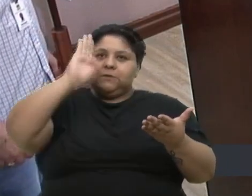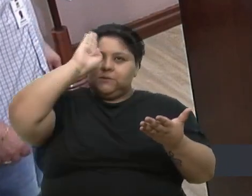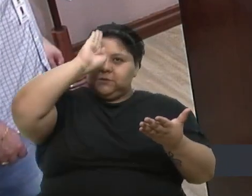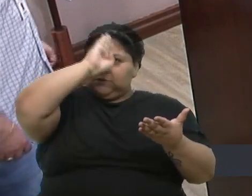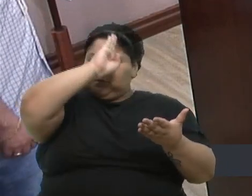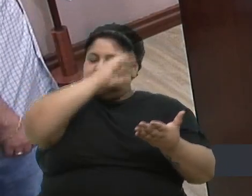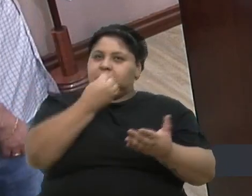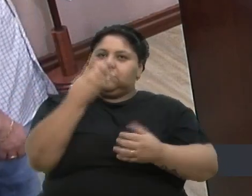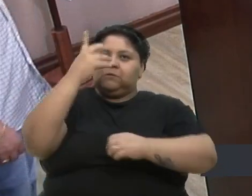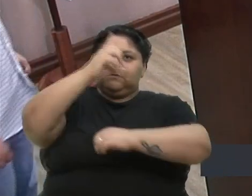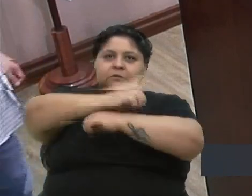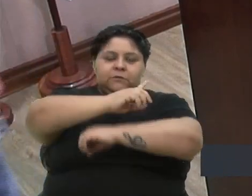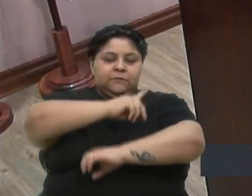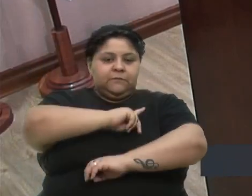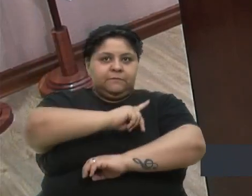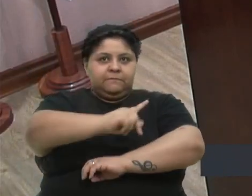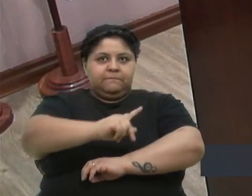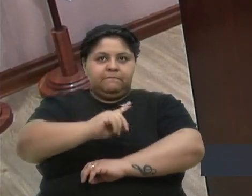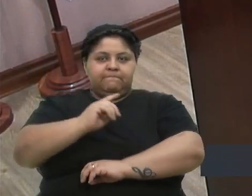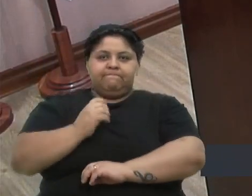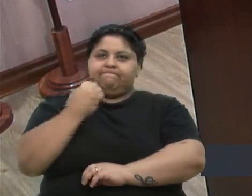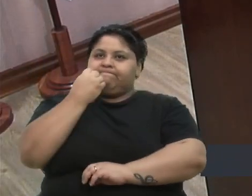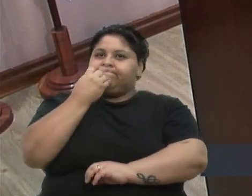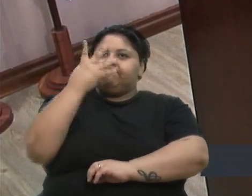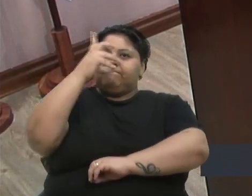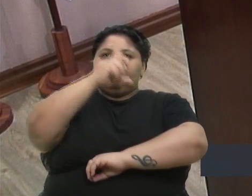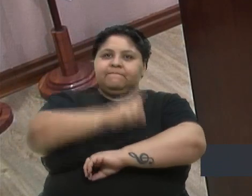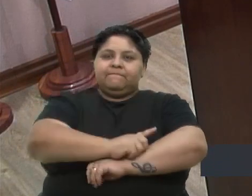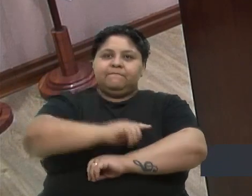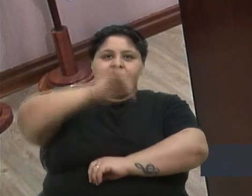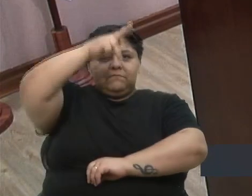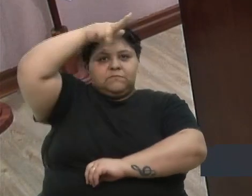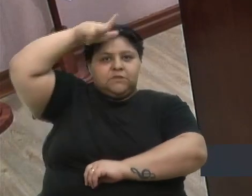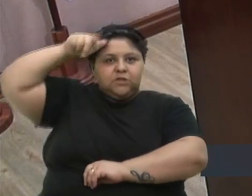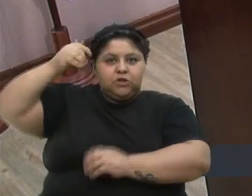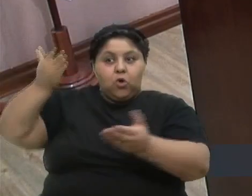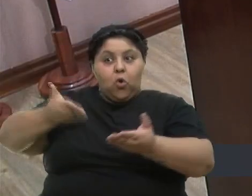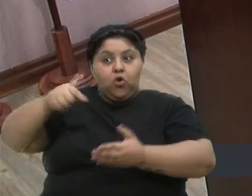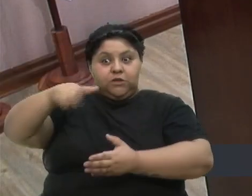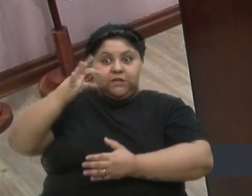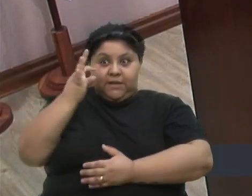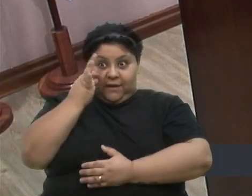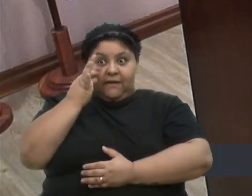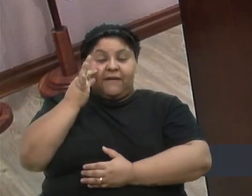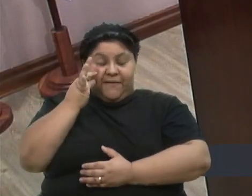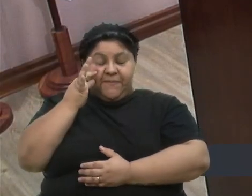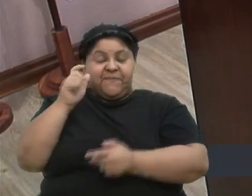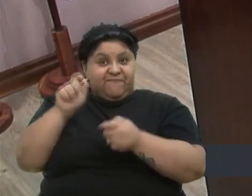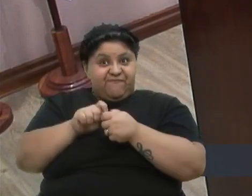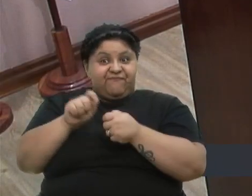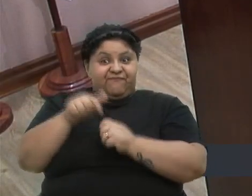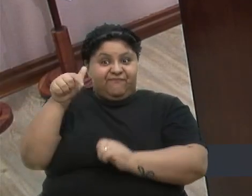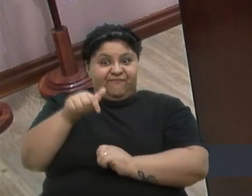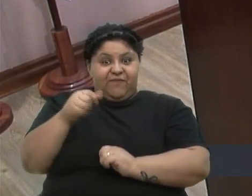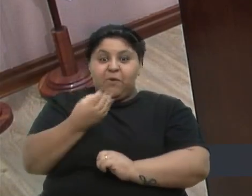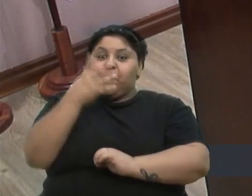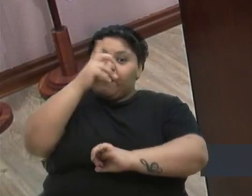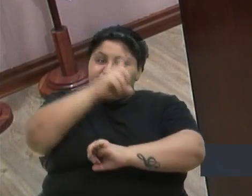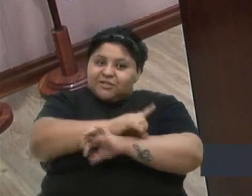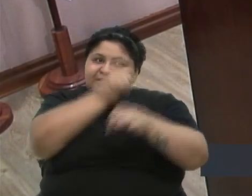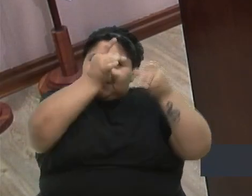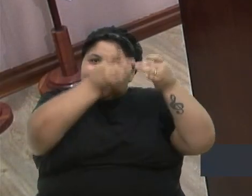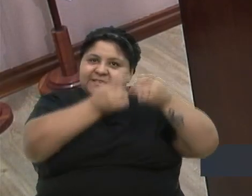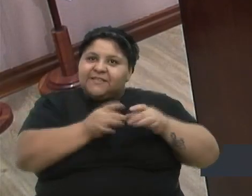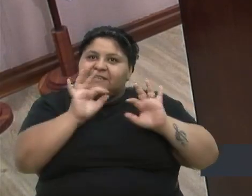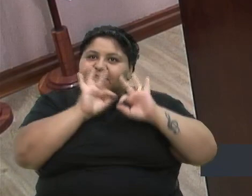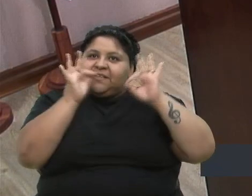dia, senhor presidente. Bom dia, prefeito, que está aí hoje nos prestigiando. E fazer aqui dar um bom dia aqui especial à